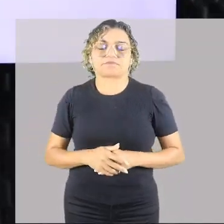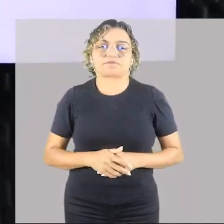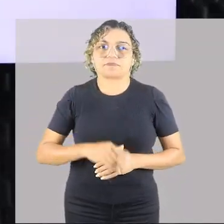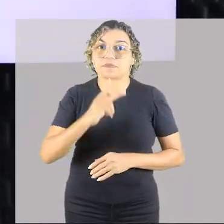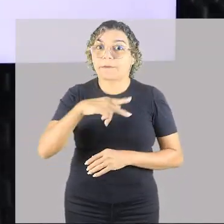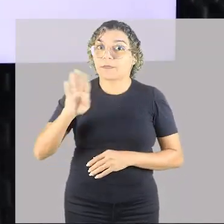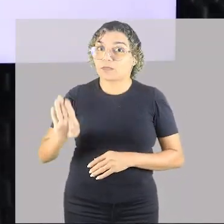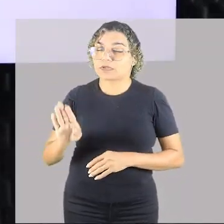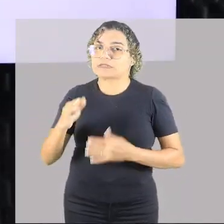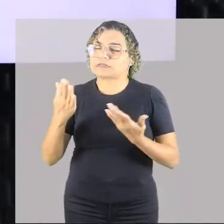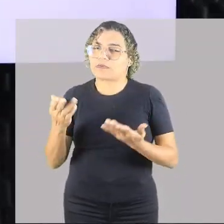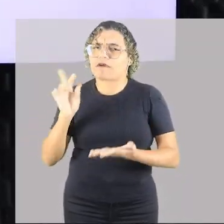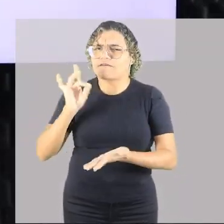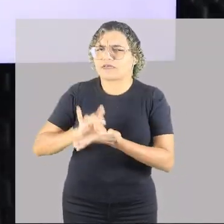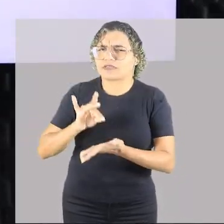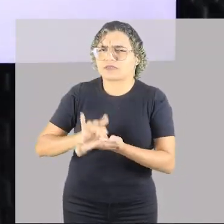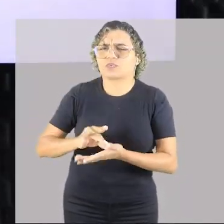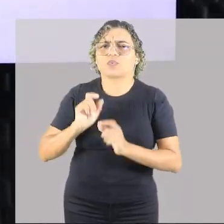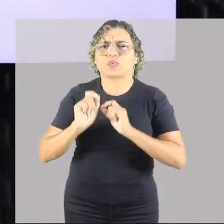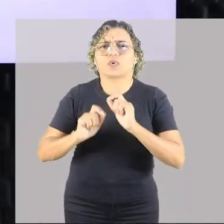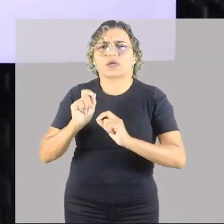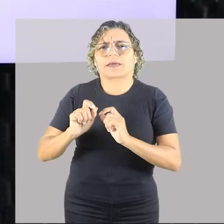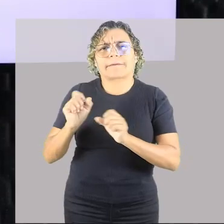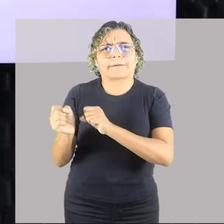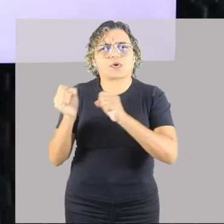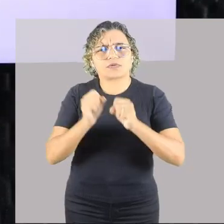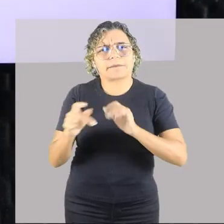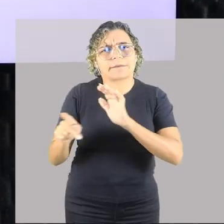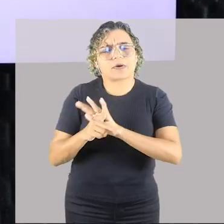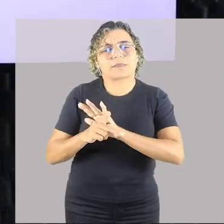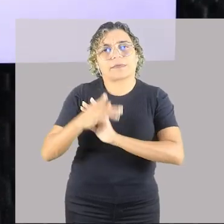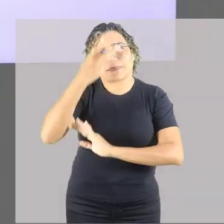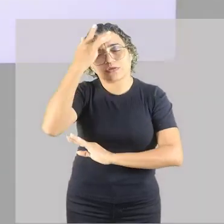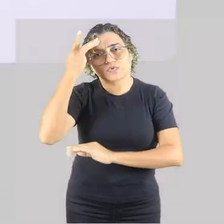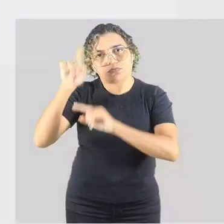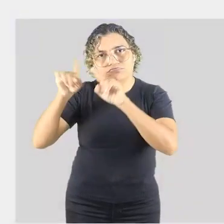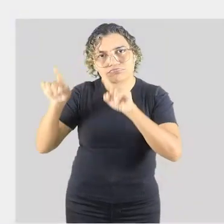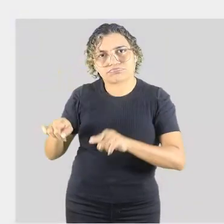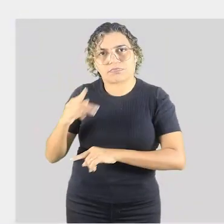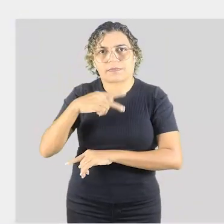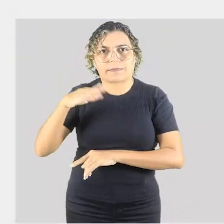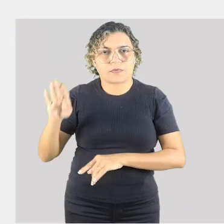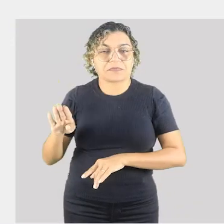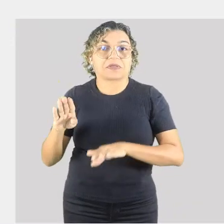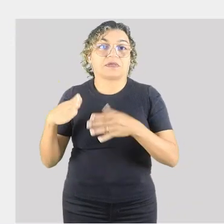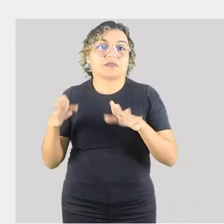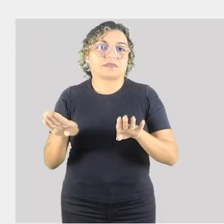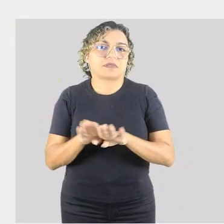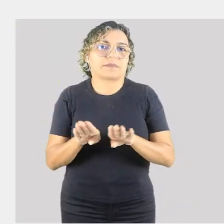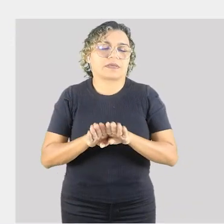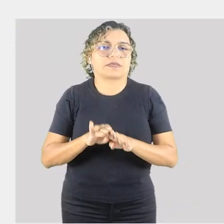dever. Ela caracteriza-se como o verdadeiro poder-dever do agente público. Nós temos também a